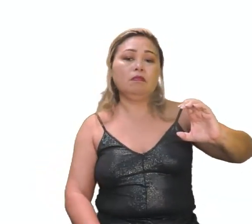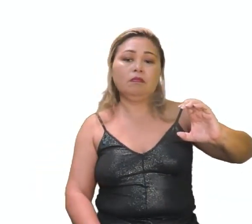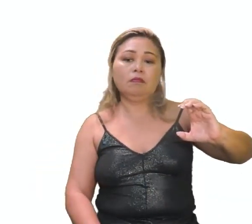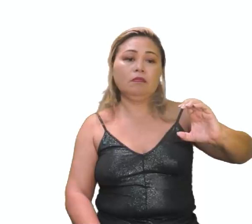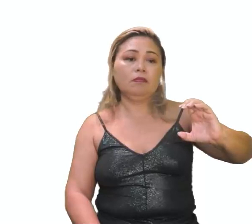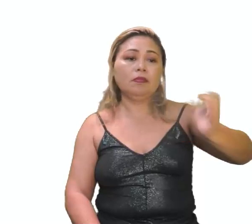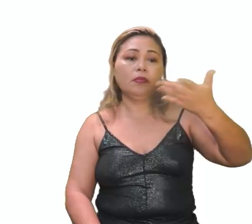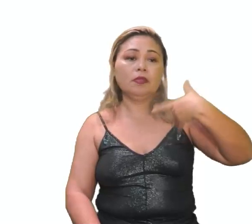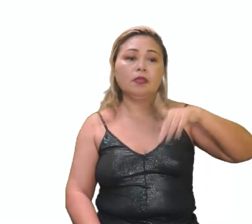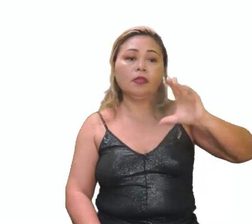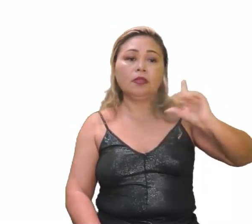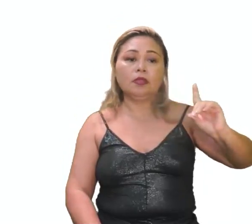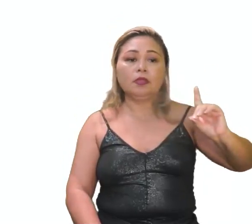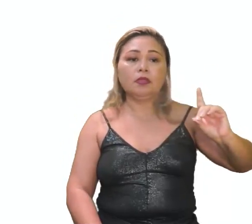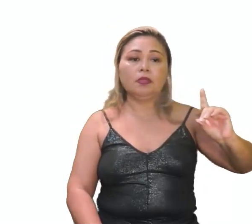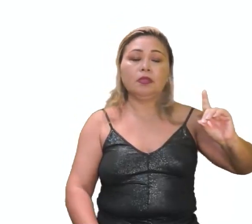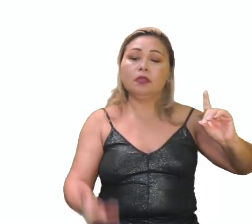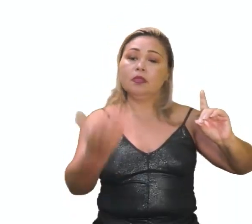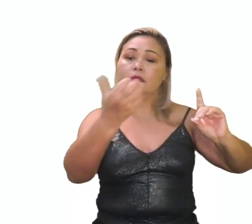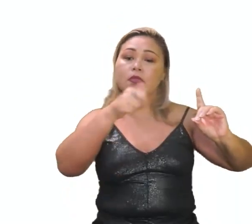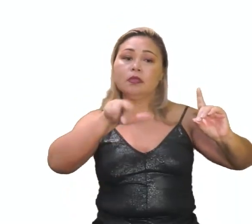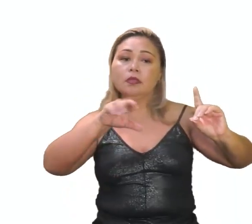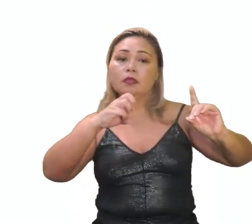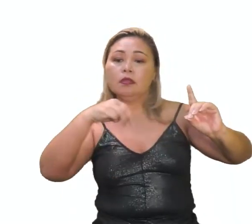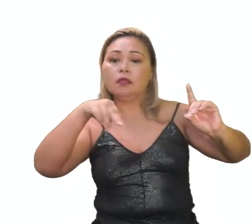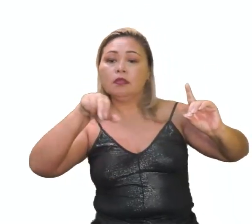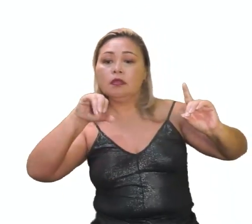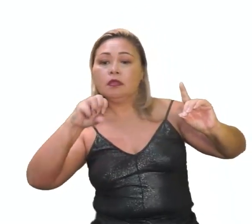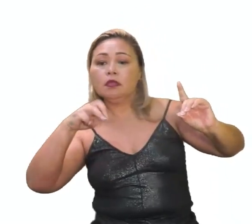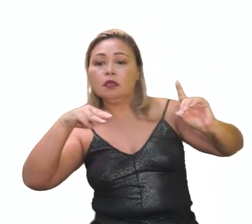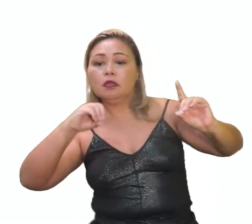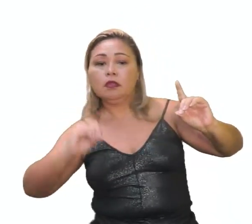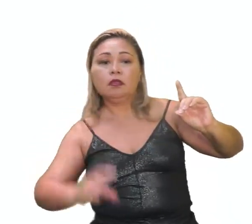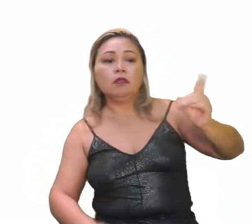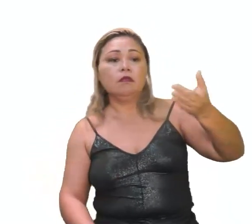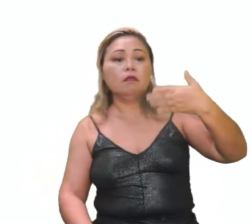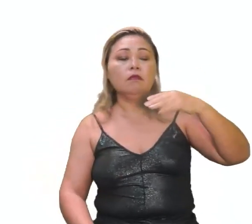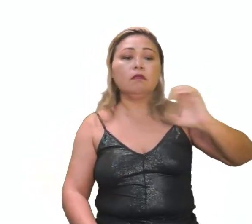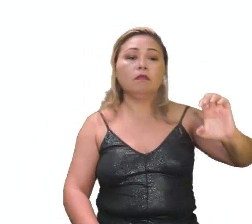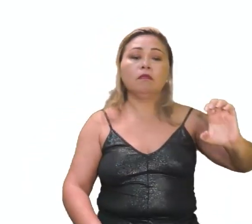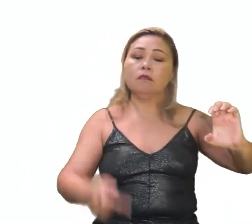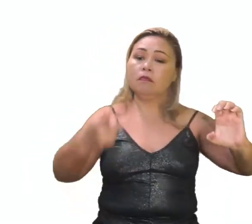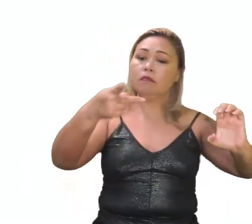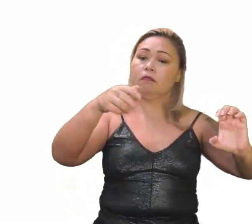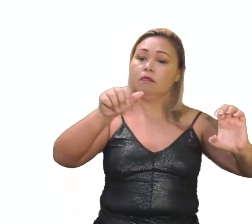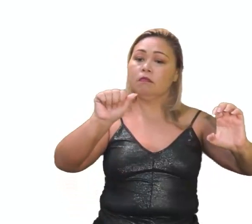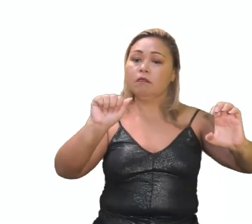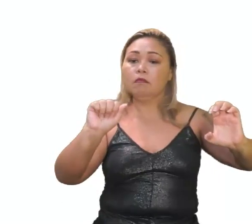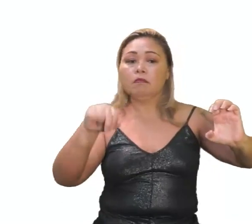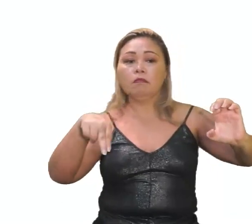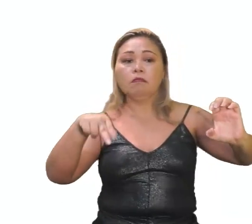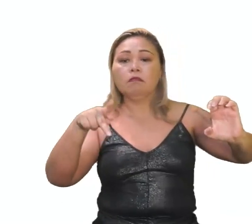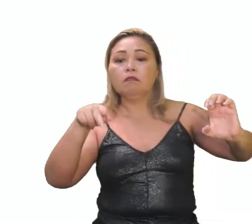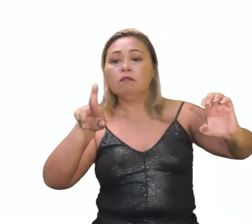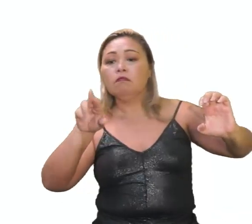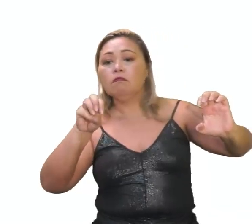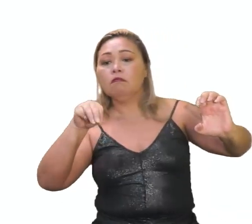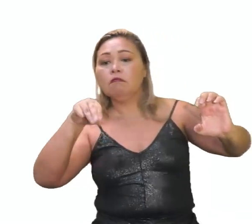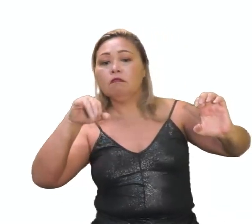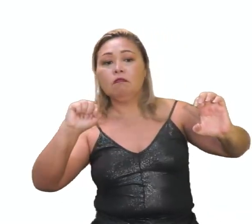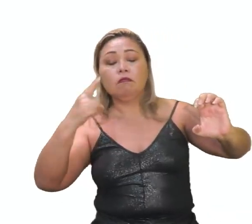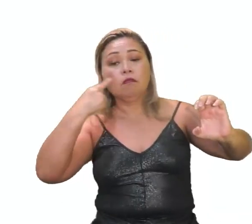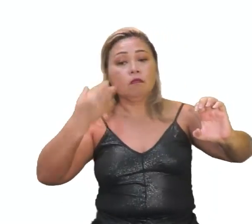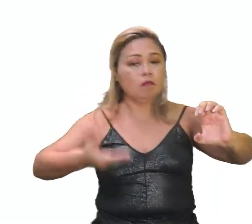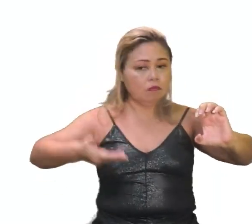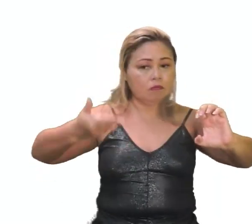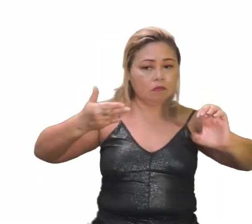a biogênese. A letra D, criacionismo. E a letra E, panspermia. Vou começar de